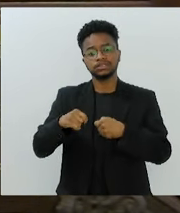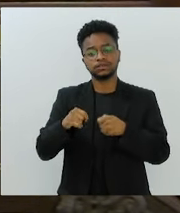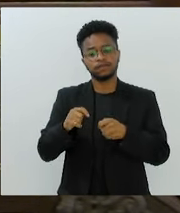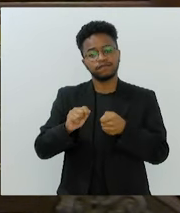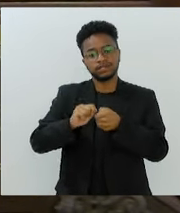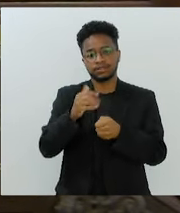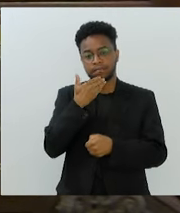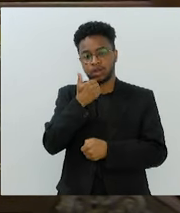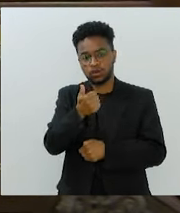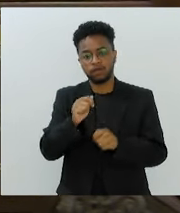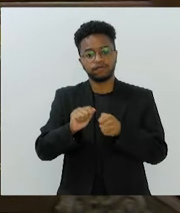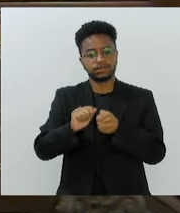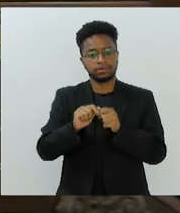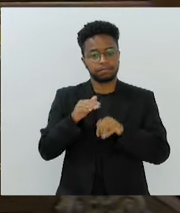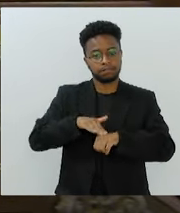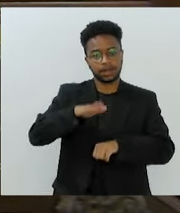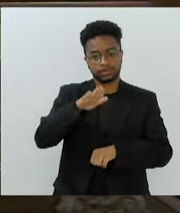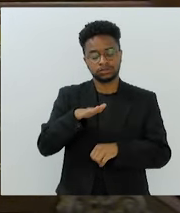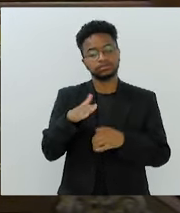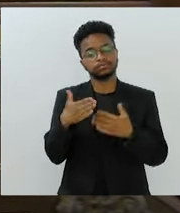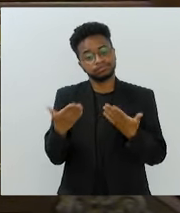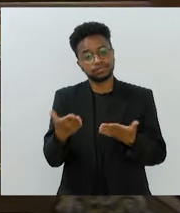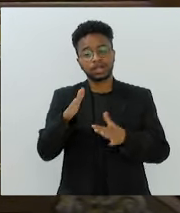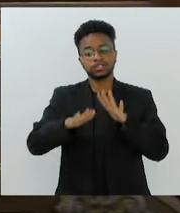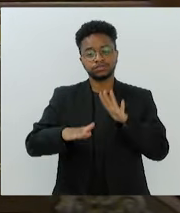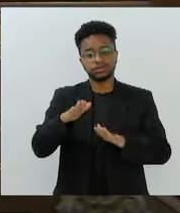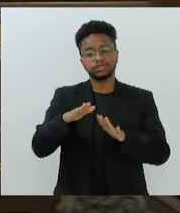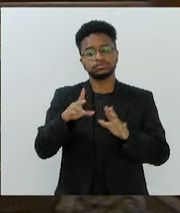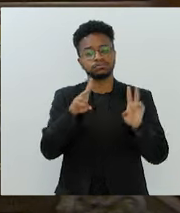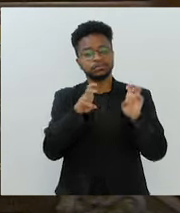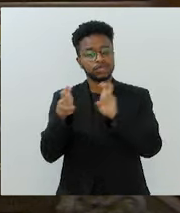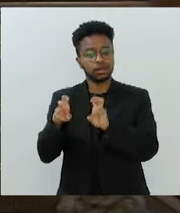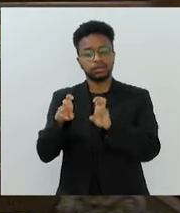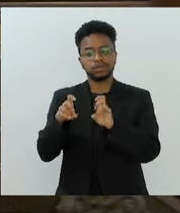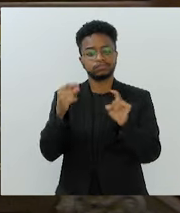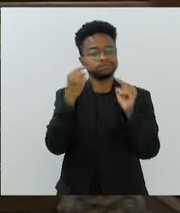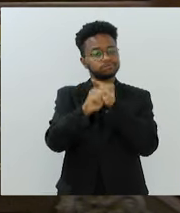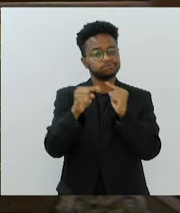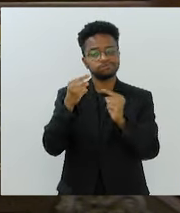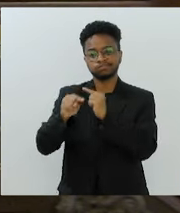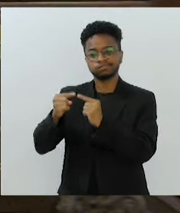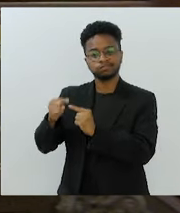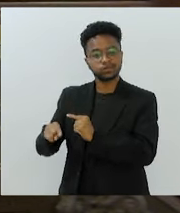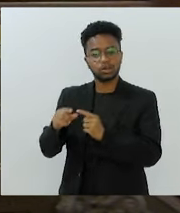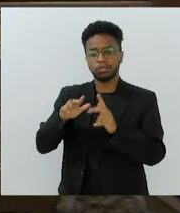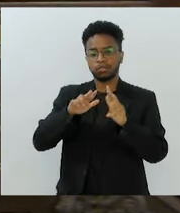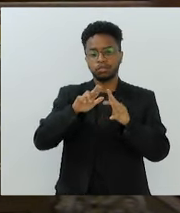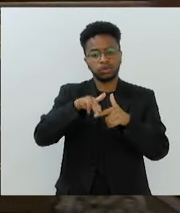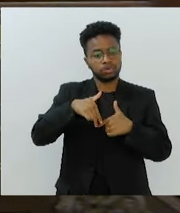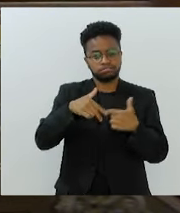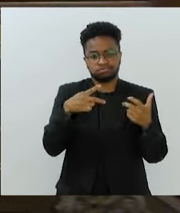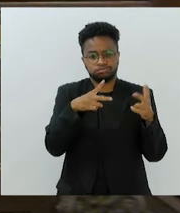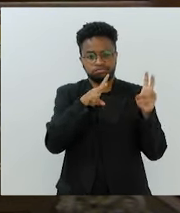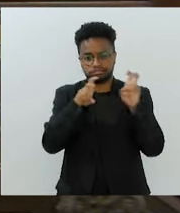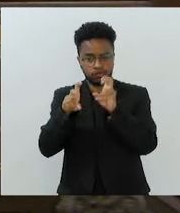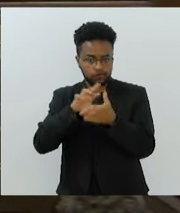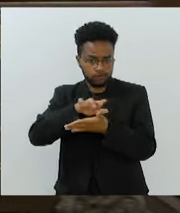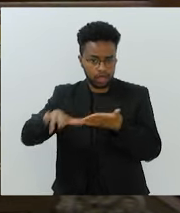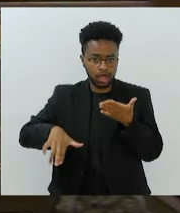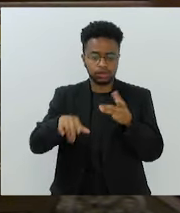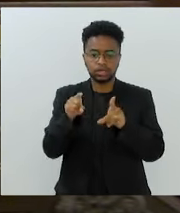melhor. Ainda que certas pautas não tenham lugar por questões várias, ainda que